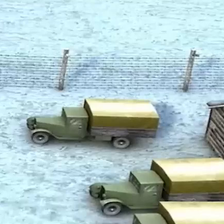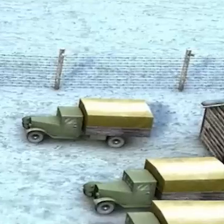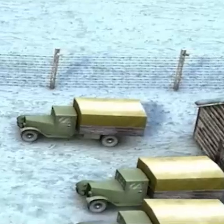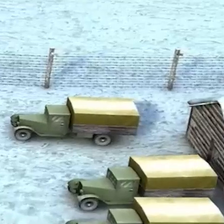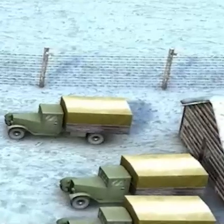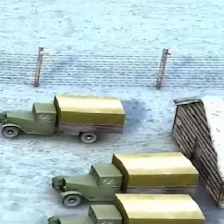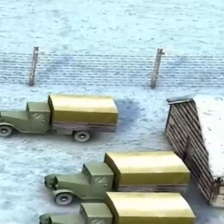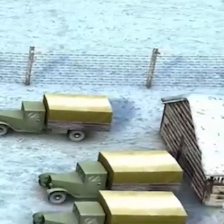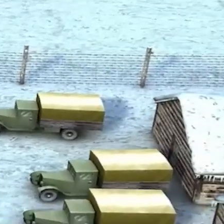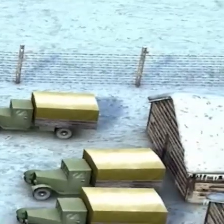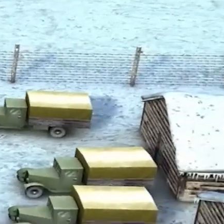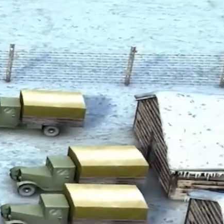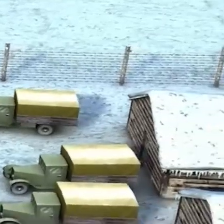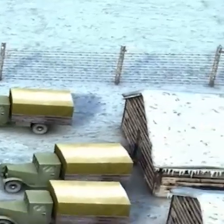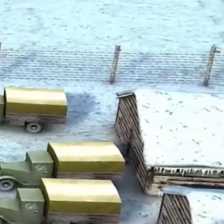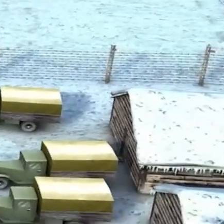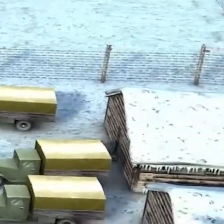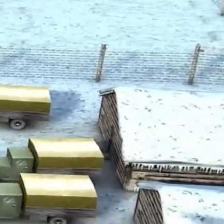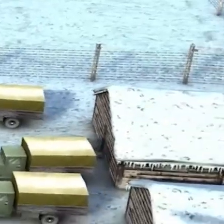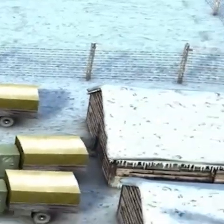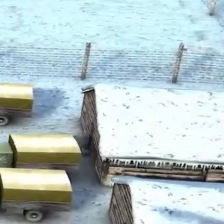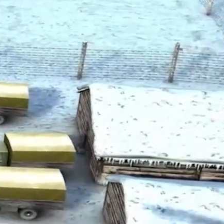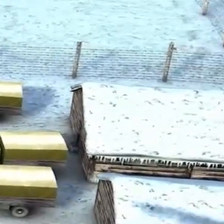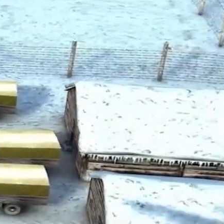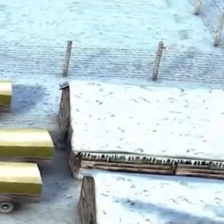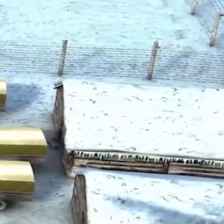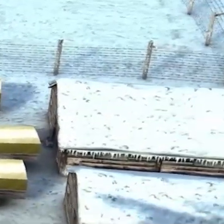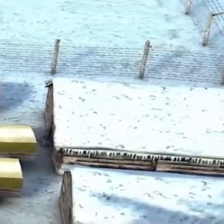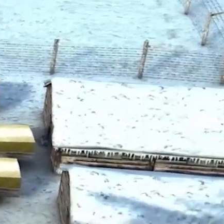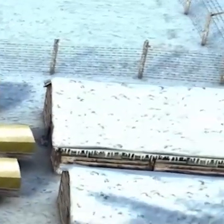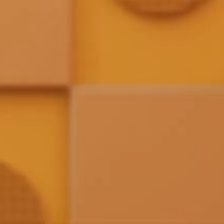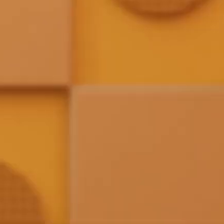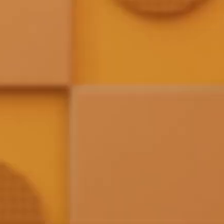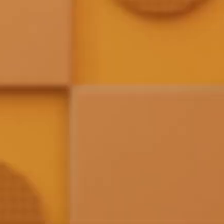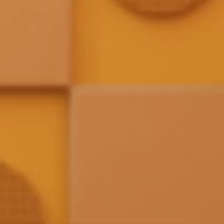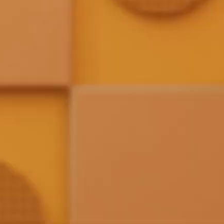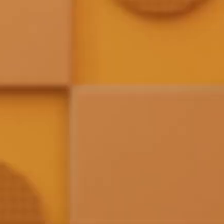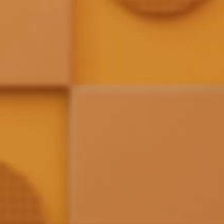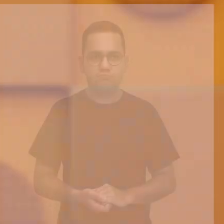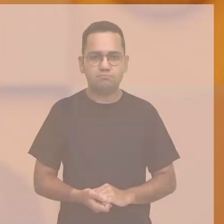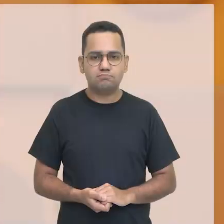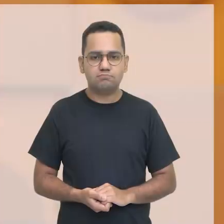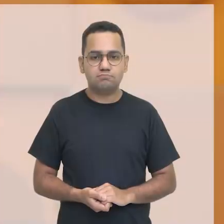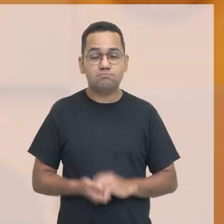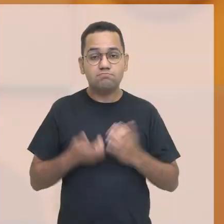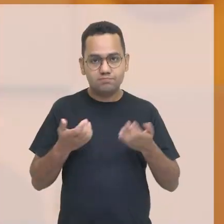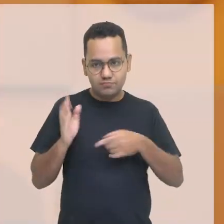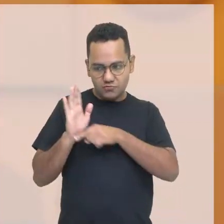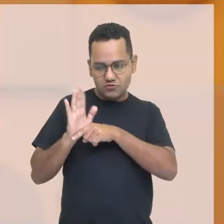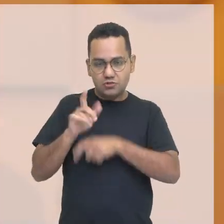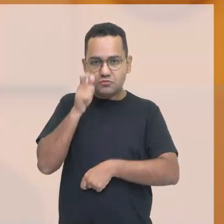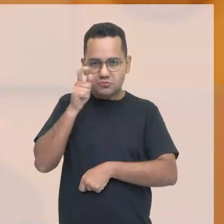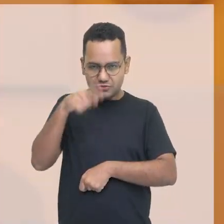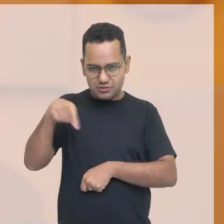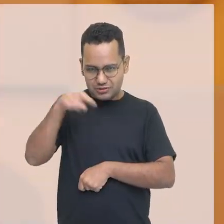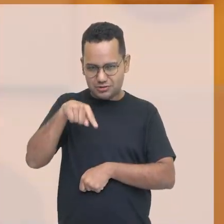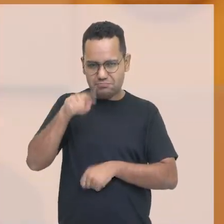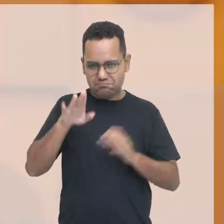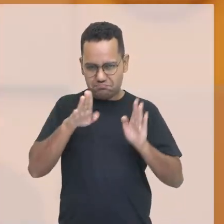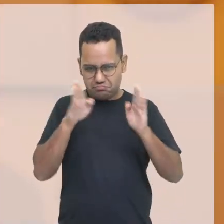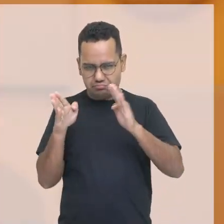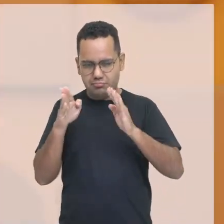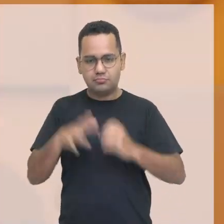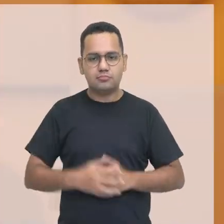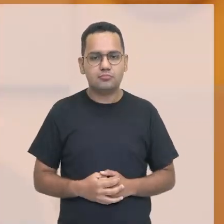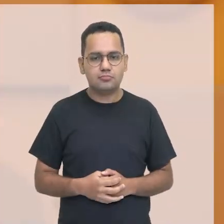à população soviética prolongou-se pelas décadas seguintes. Então, queridos, esse vídeo que vocês acabaram de